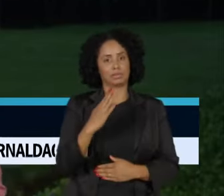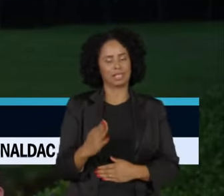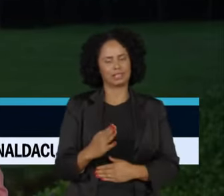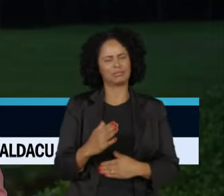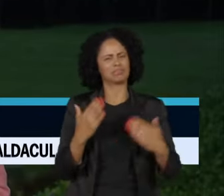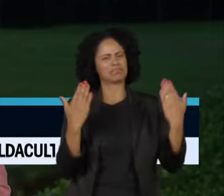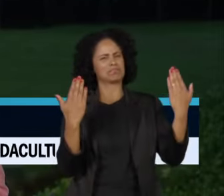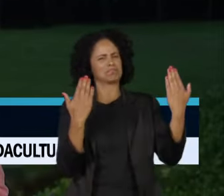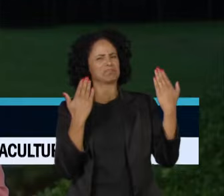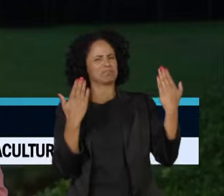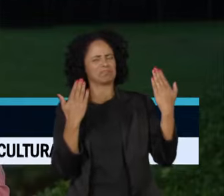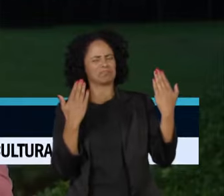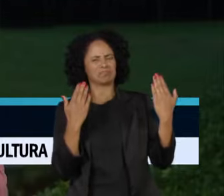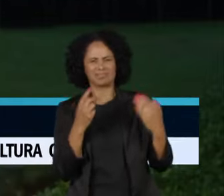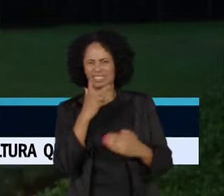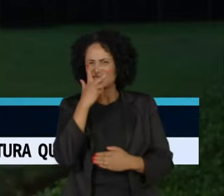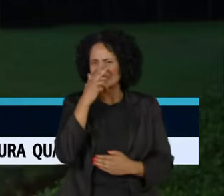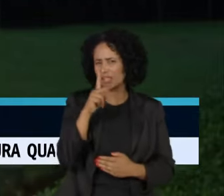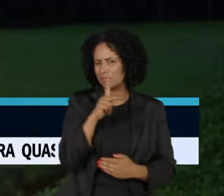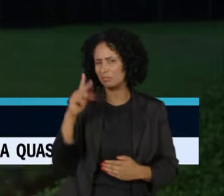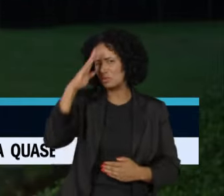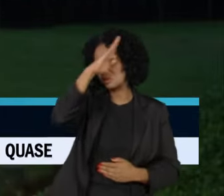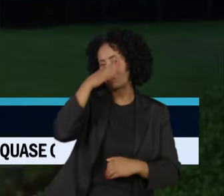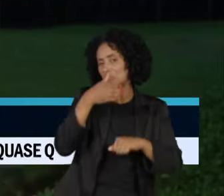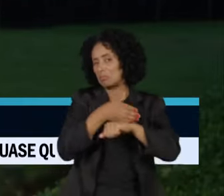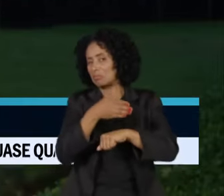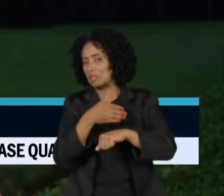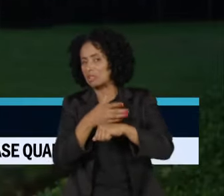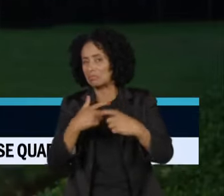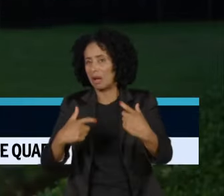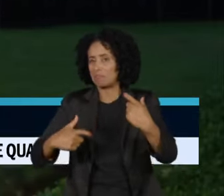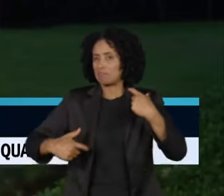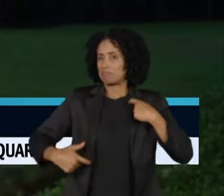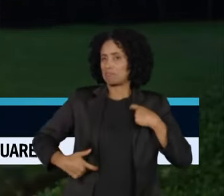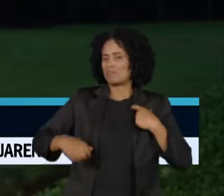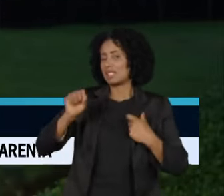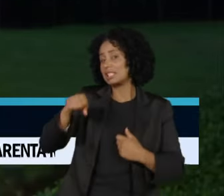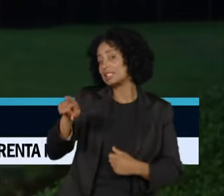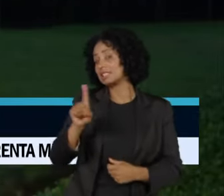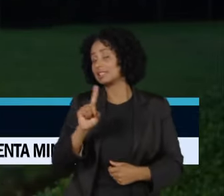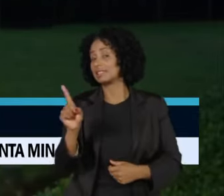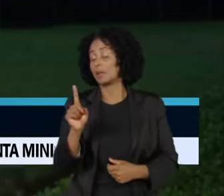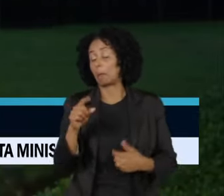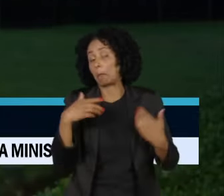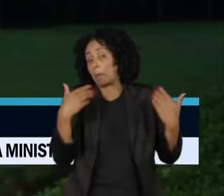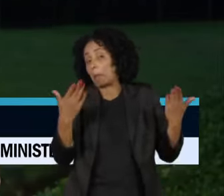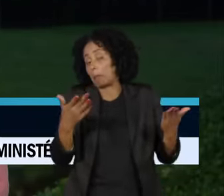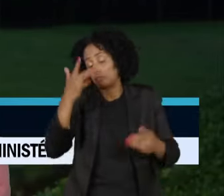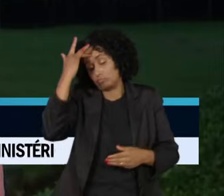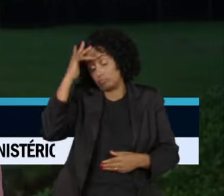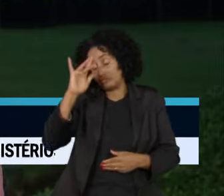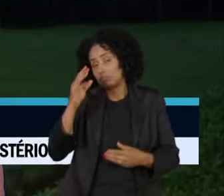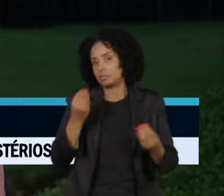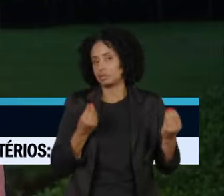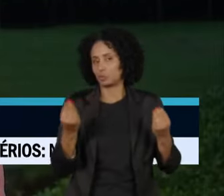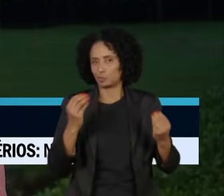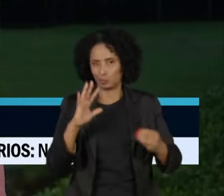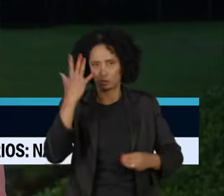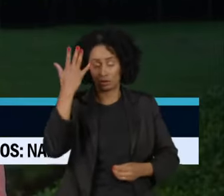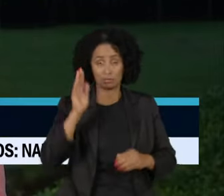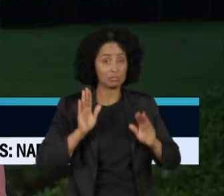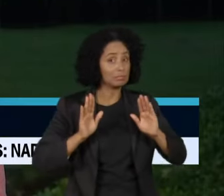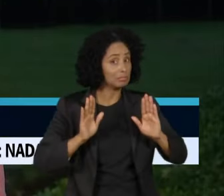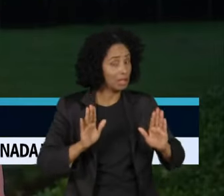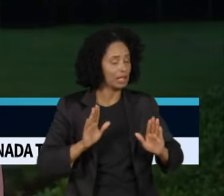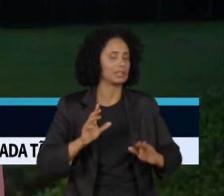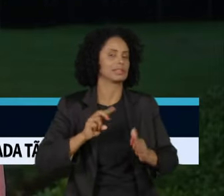do presidente Jair Bolsonaro na cerimônia de posse. Não há confirmação se ele passará a faixa presidencial, um